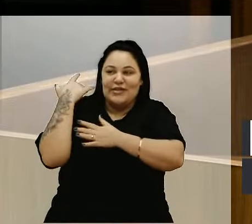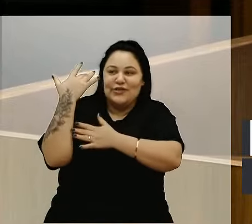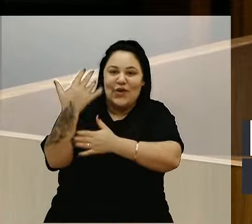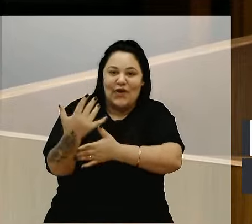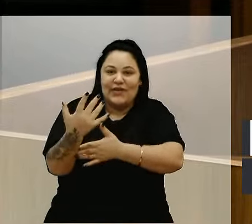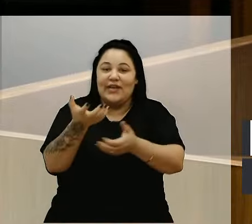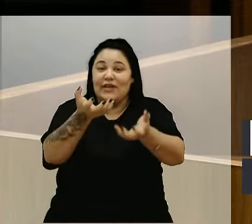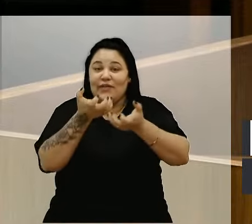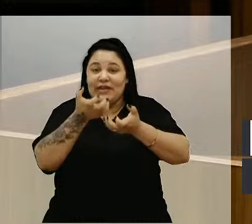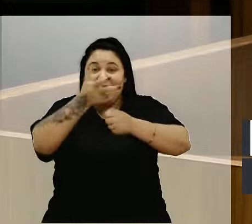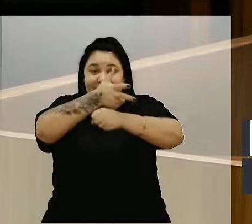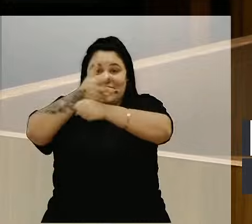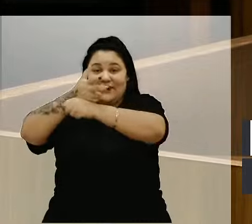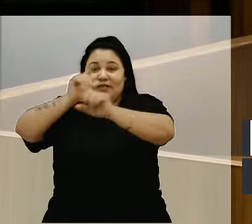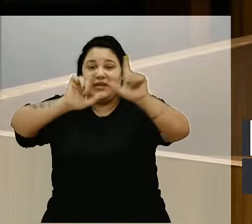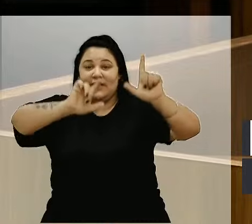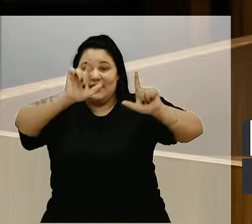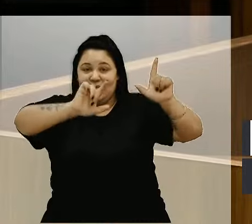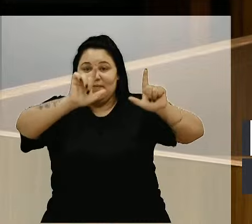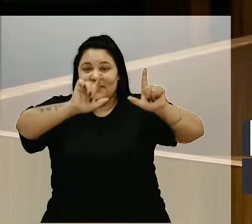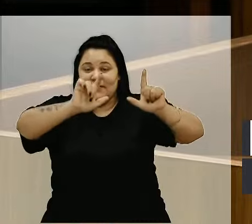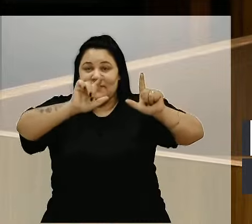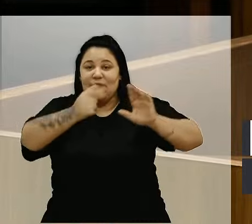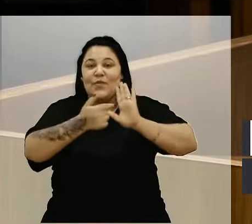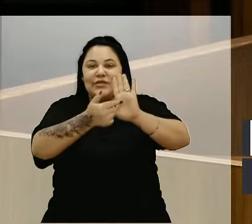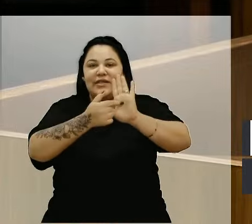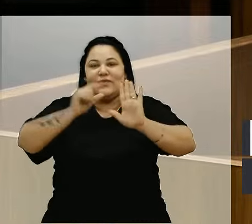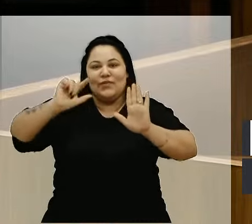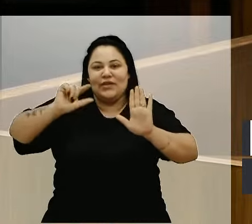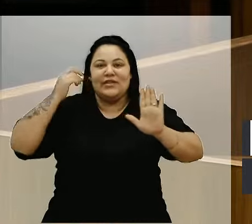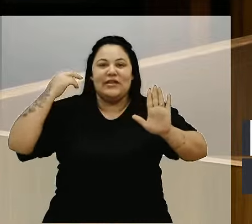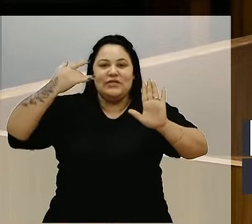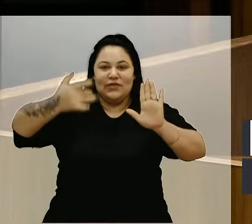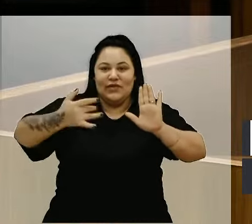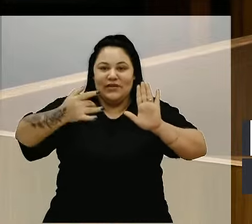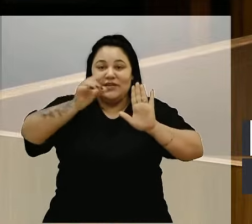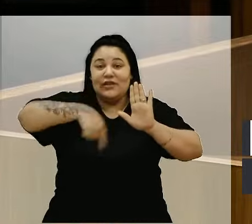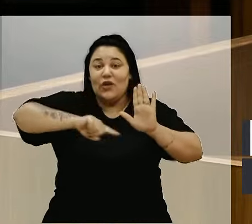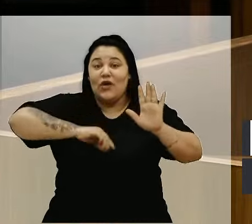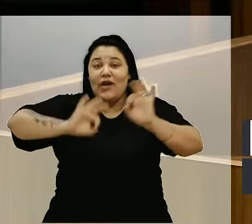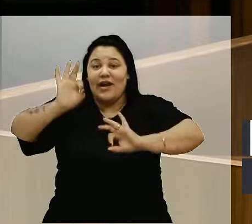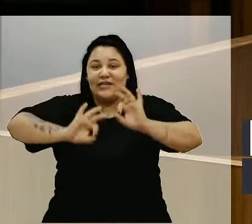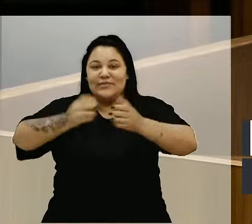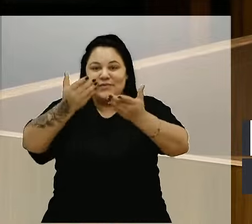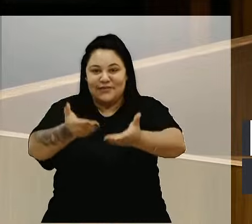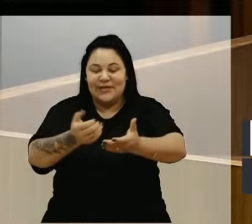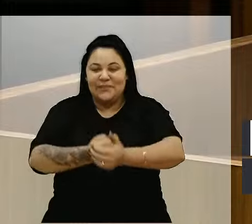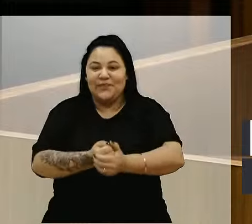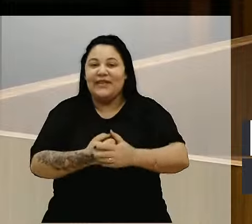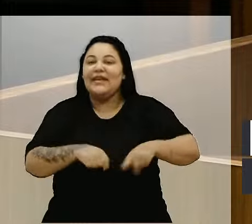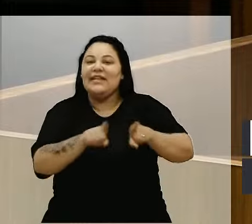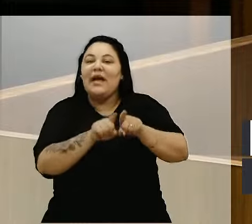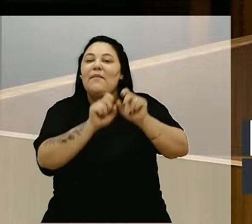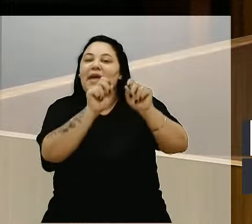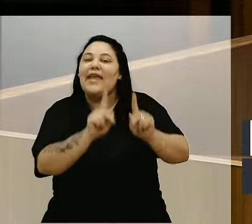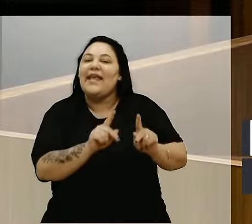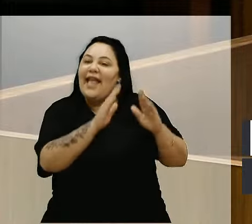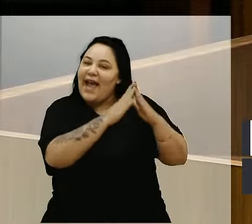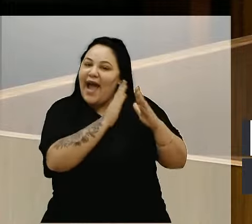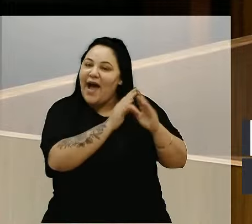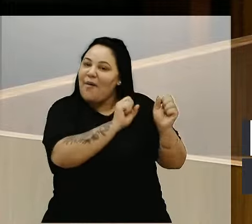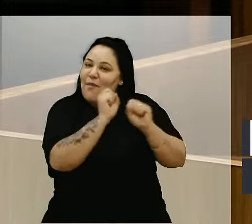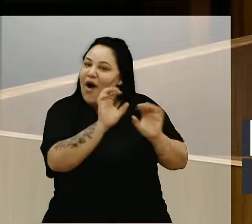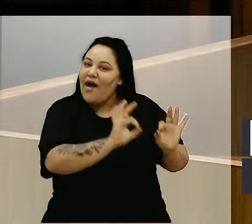TV Câmara exibisse um pouco da tua história que nós organizamos para ti. E que também quem está em casa possa